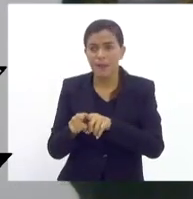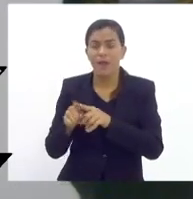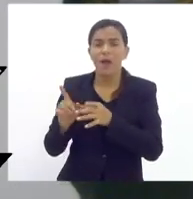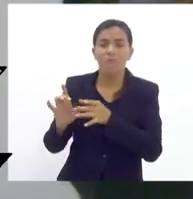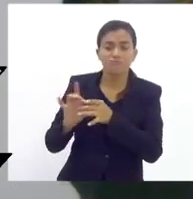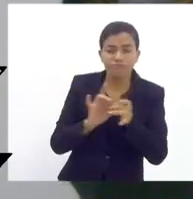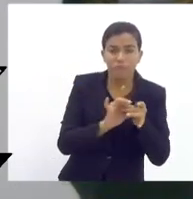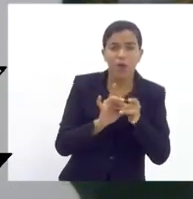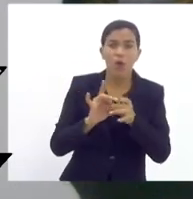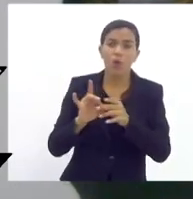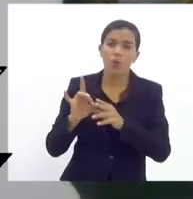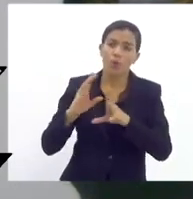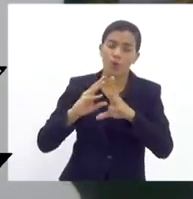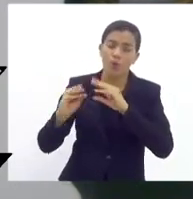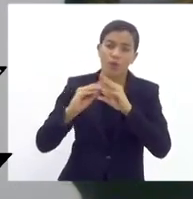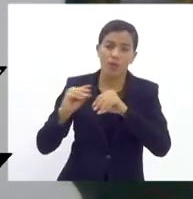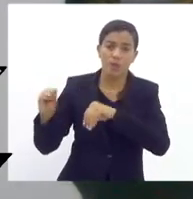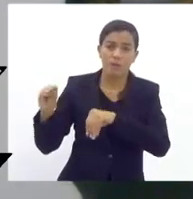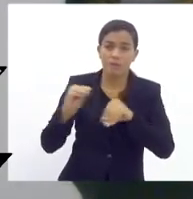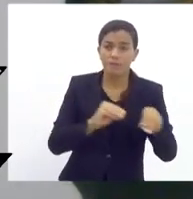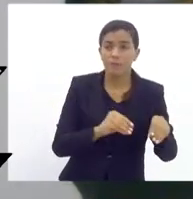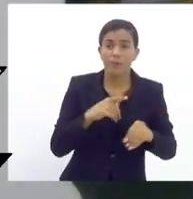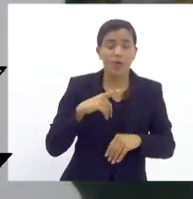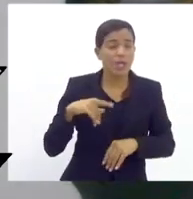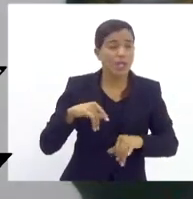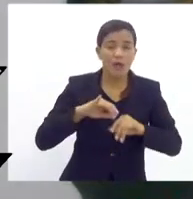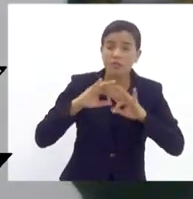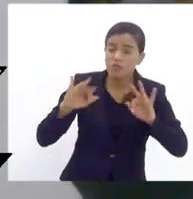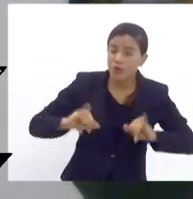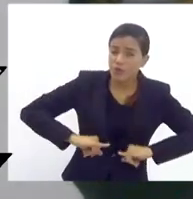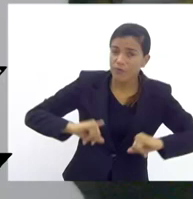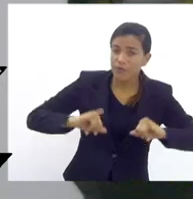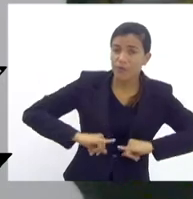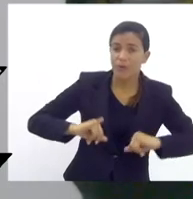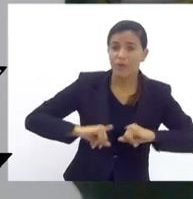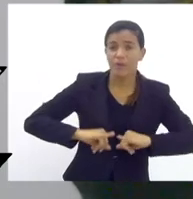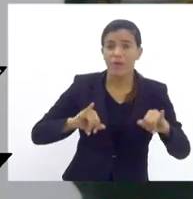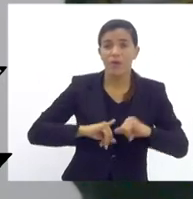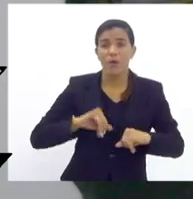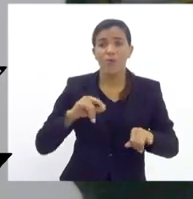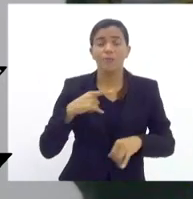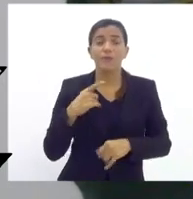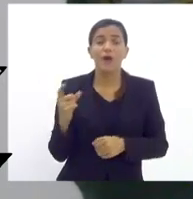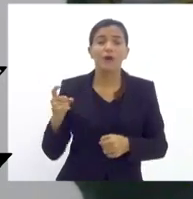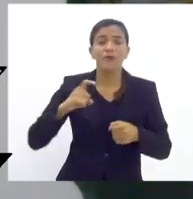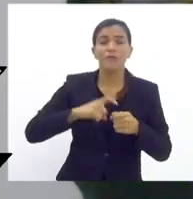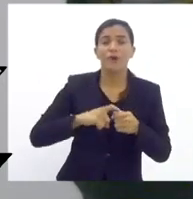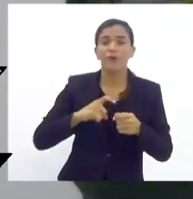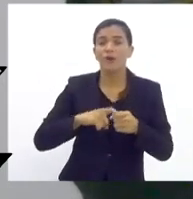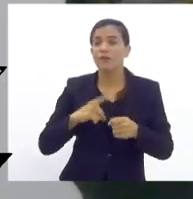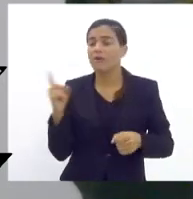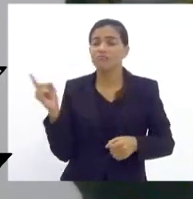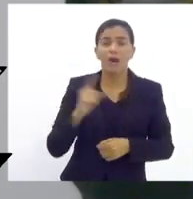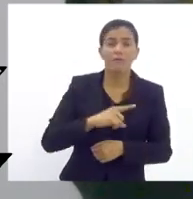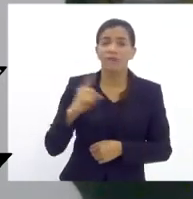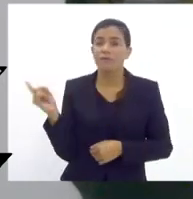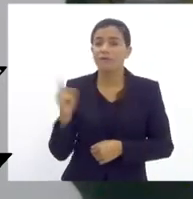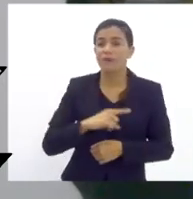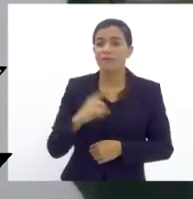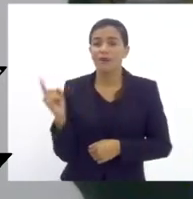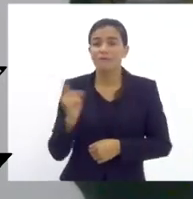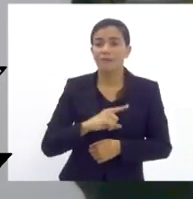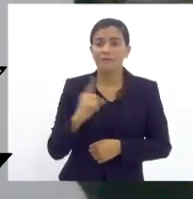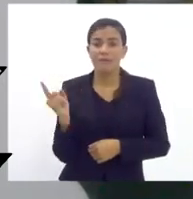com Imigrante porque tem muito tá sofrendo igual do Luiz moise tá favorável e volta porque ele tava